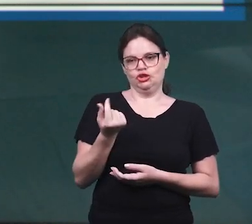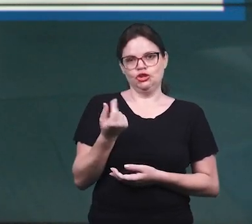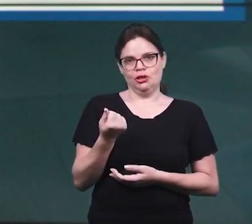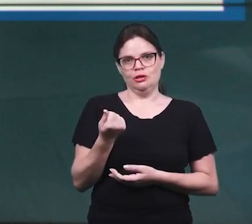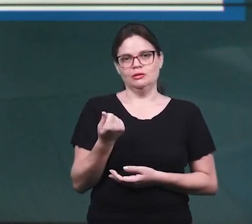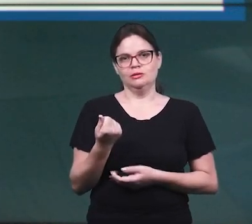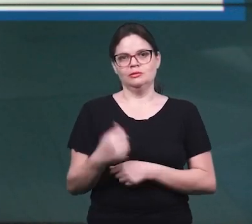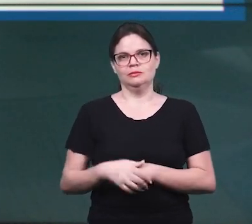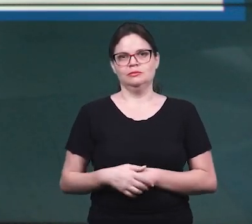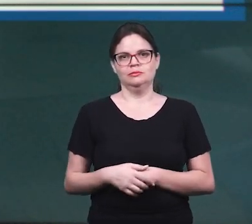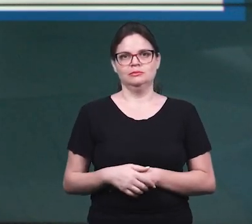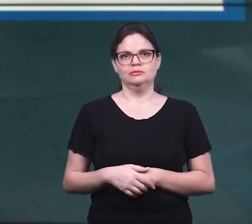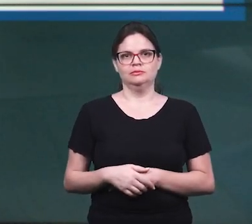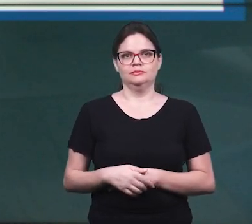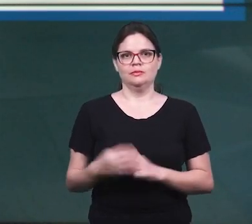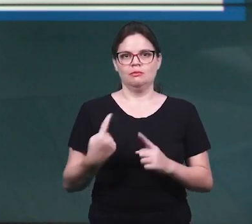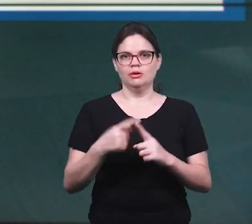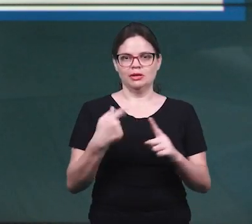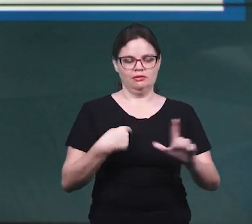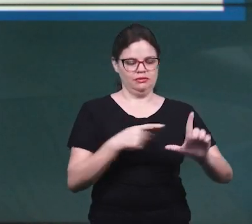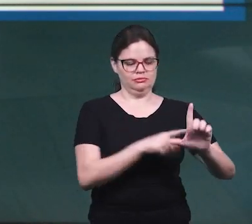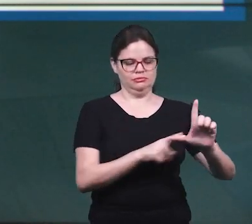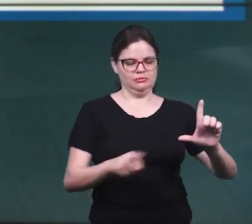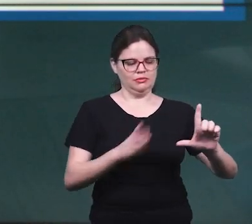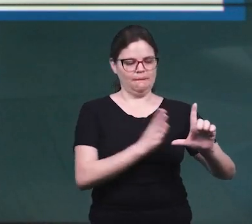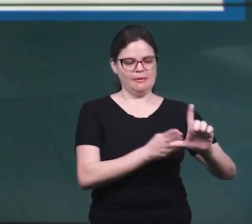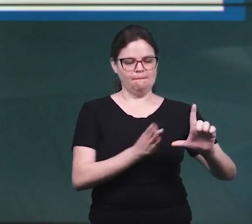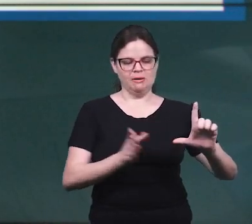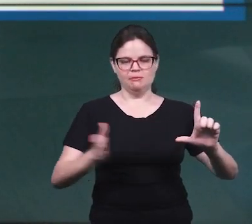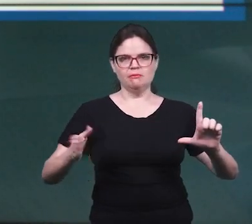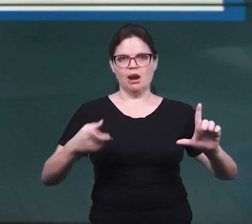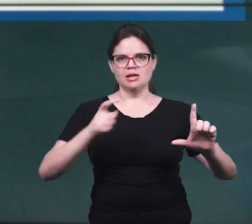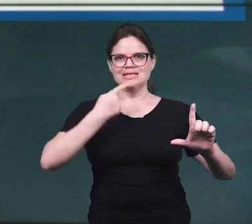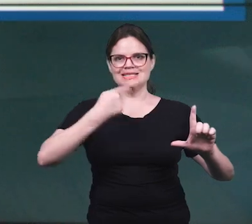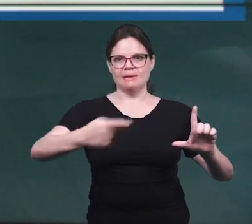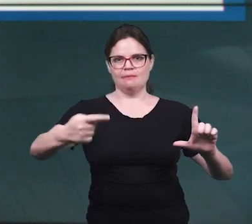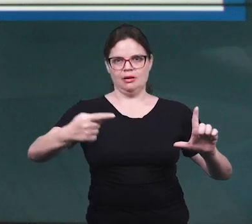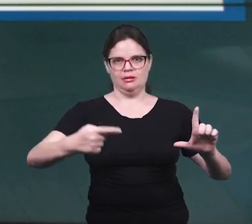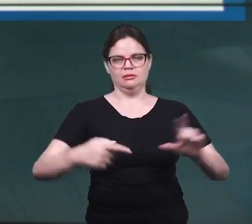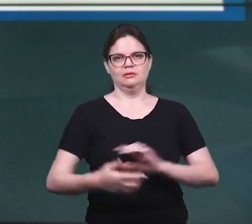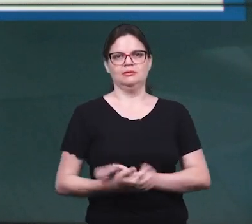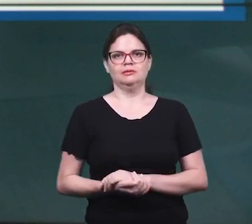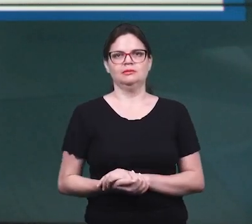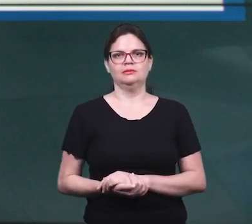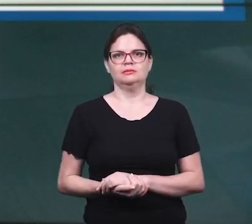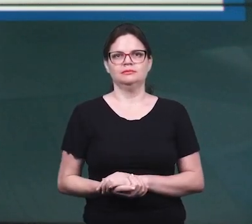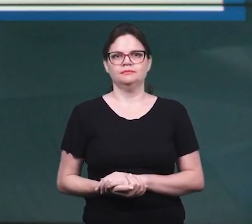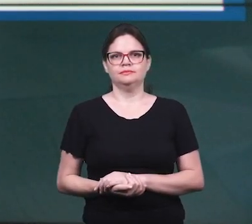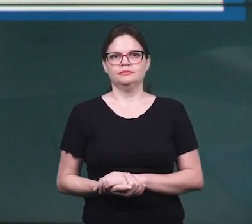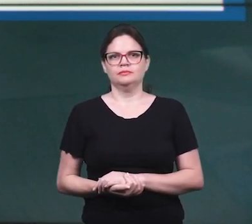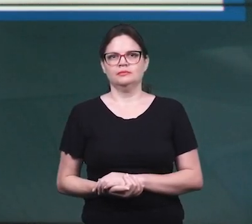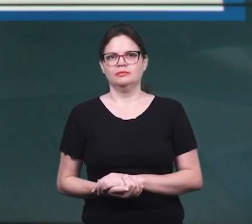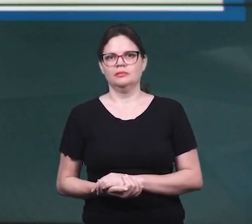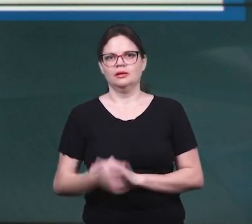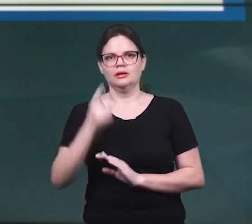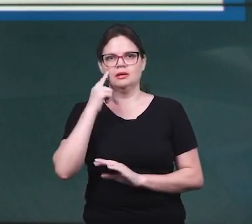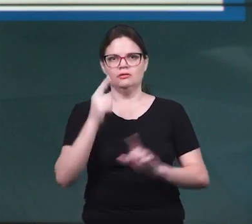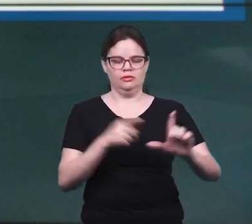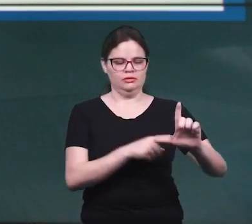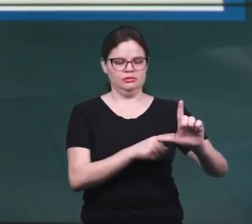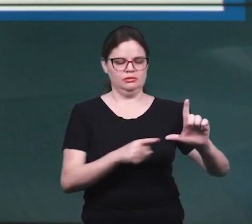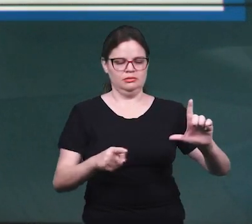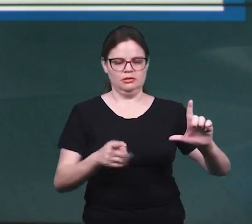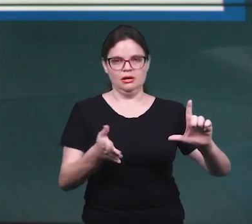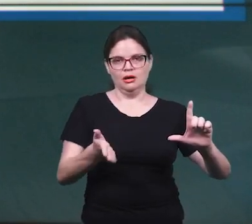assim, né? Eu dividi aqui em semanas, ó. Semanas, ó. Então, quando chegou aqui, ó, antes